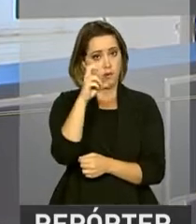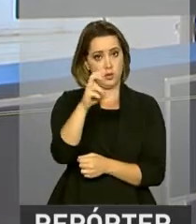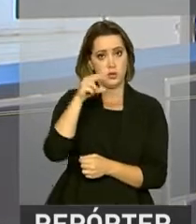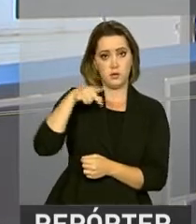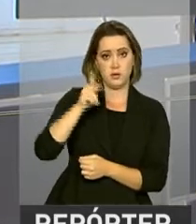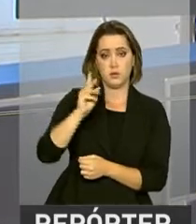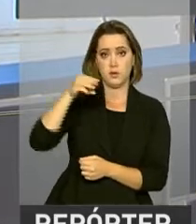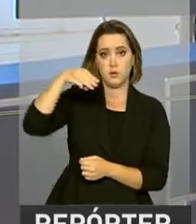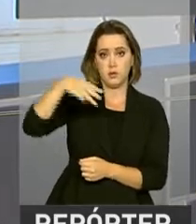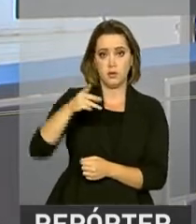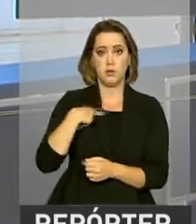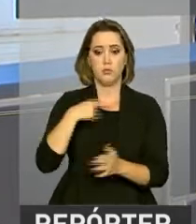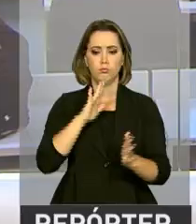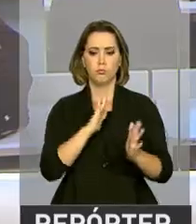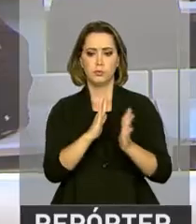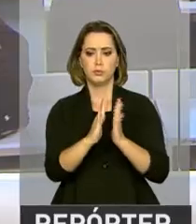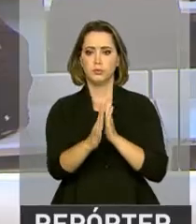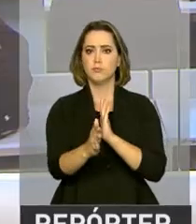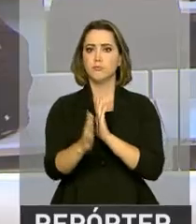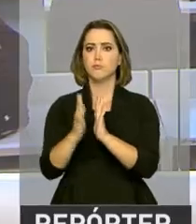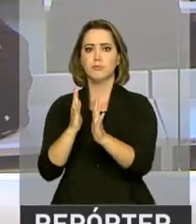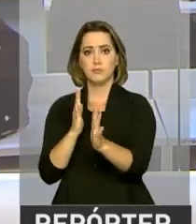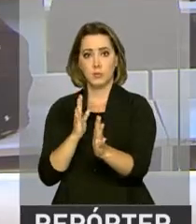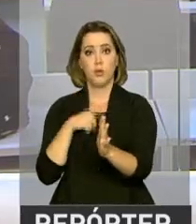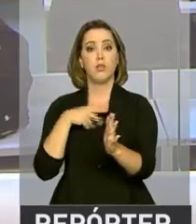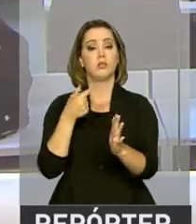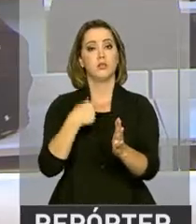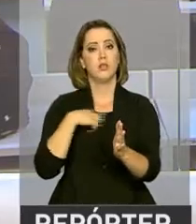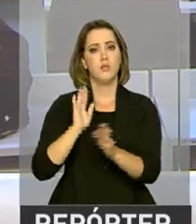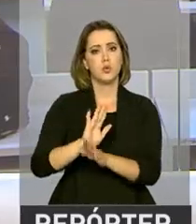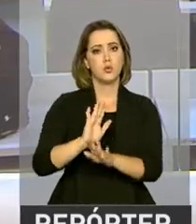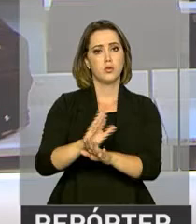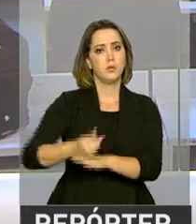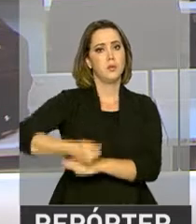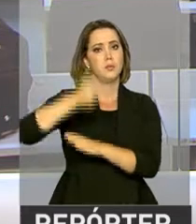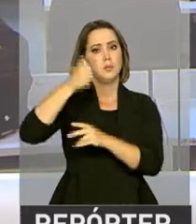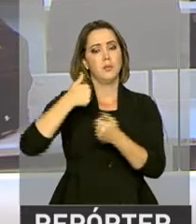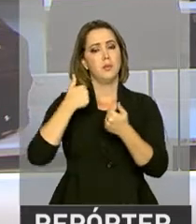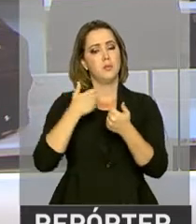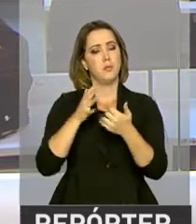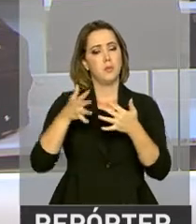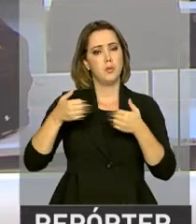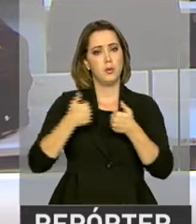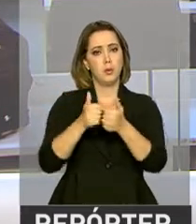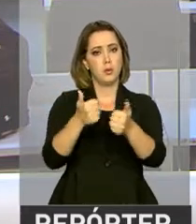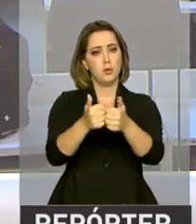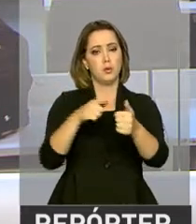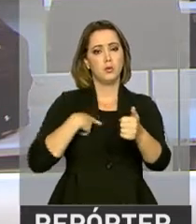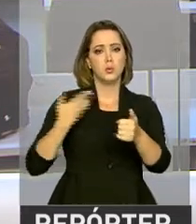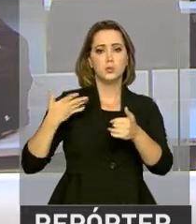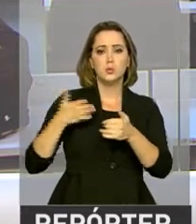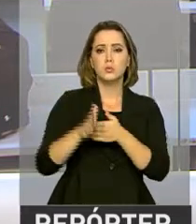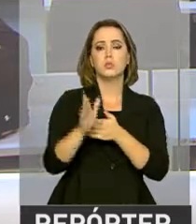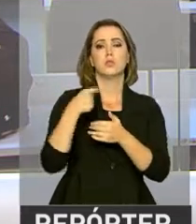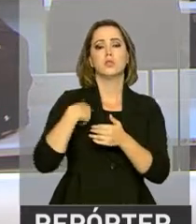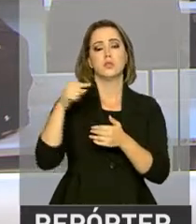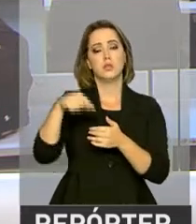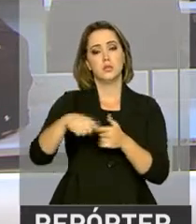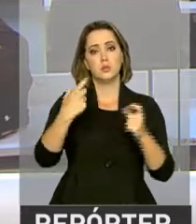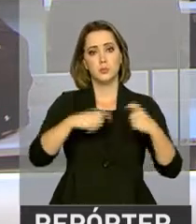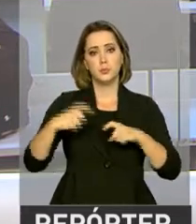o trânsito na região durante o discurso o presidente também destacou os empregos gerados na construção civil